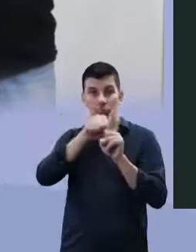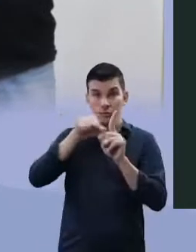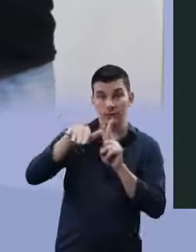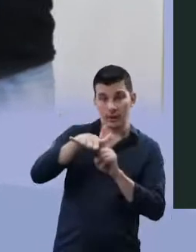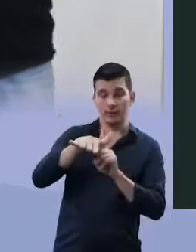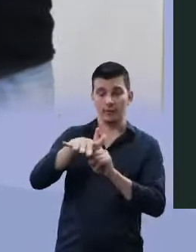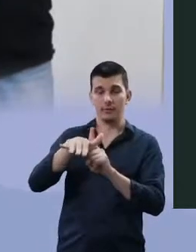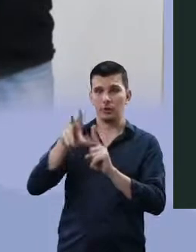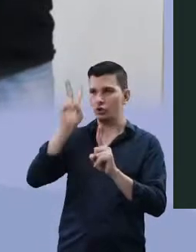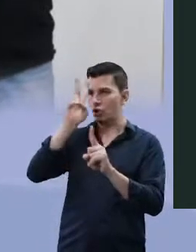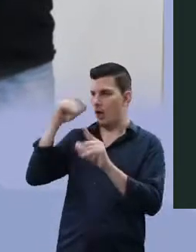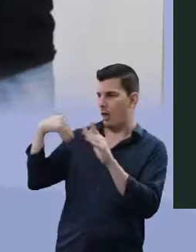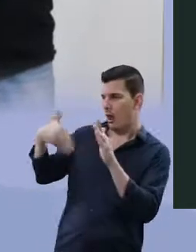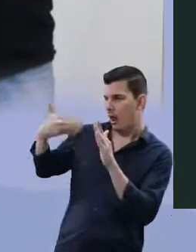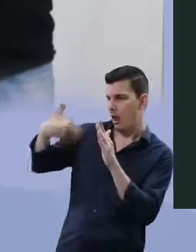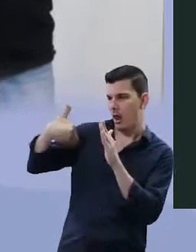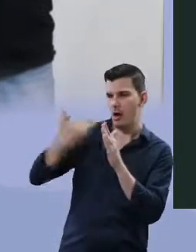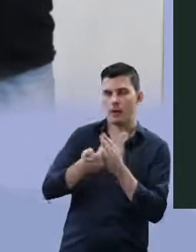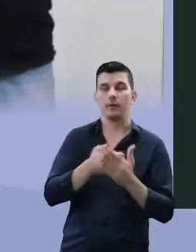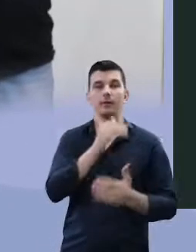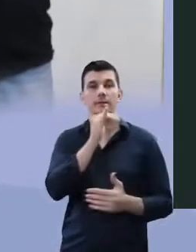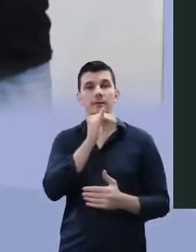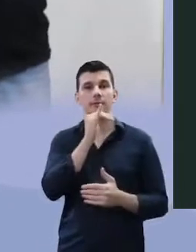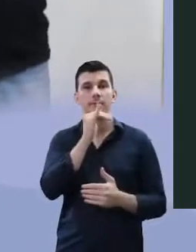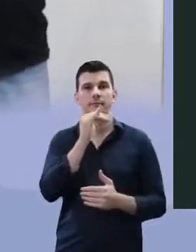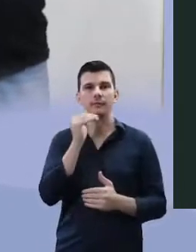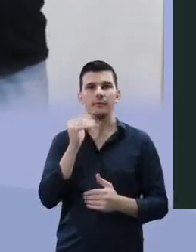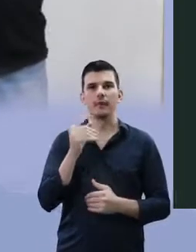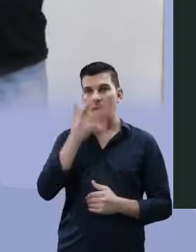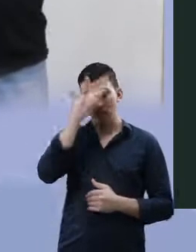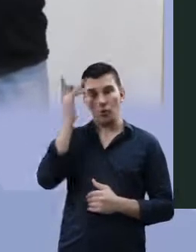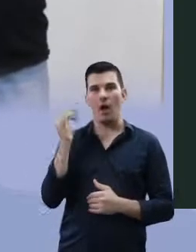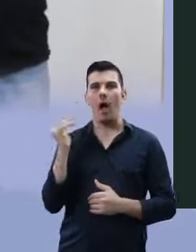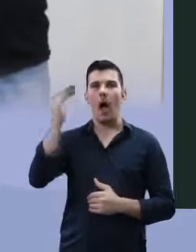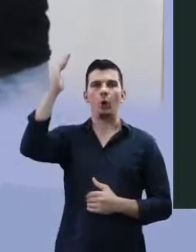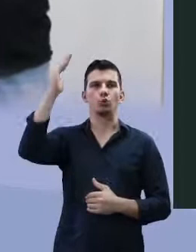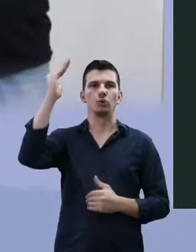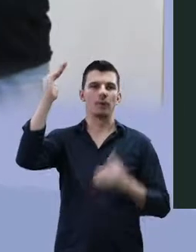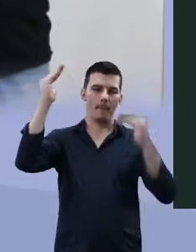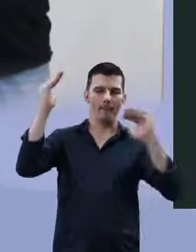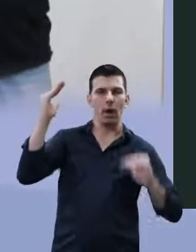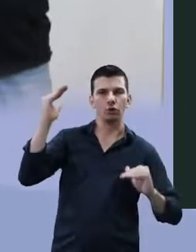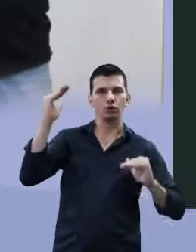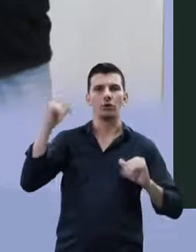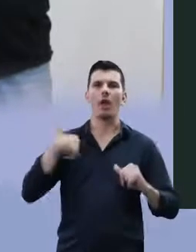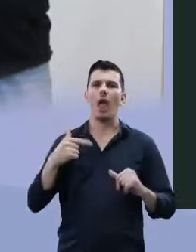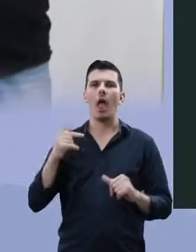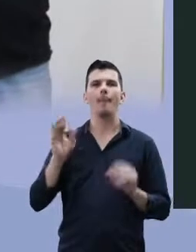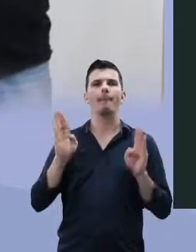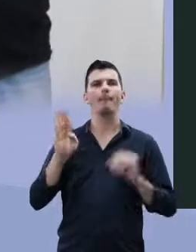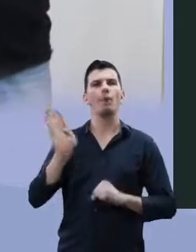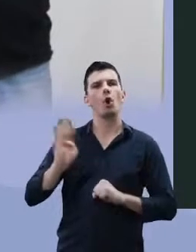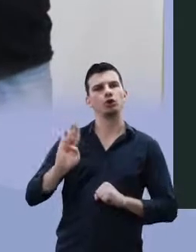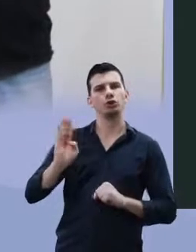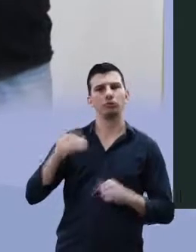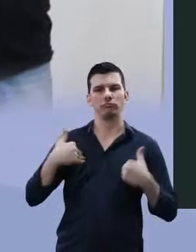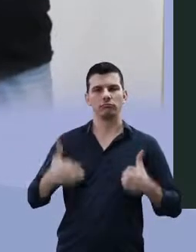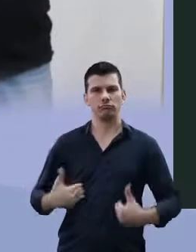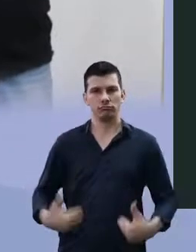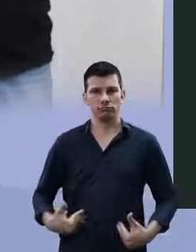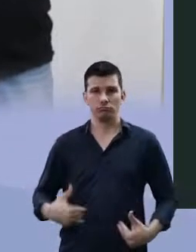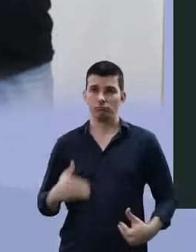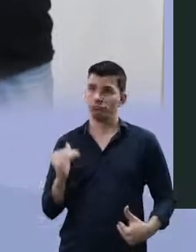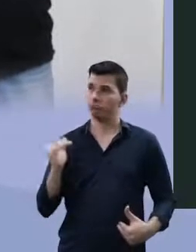e socialmente, certo? Então, por exemplo, o indivíduo mais alto e o mais baixo é uma característica biológica, tá? Isso